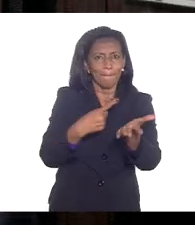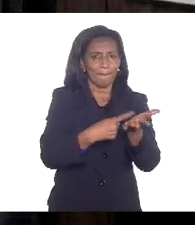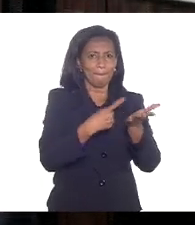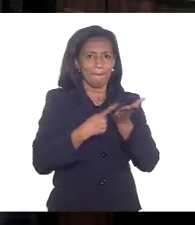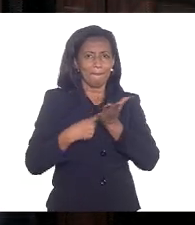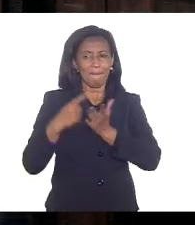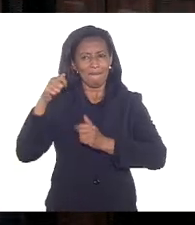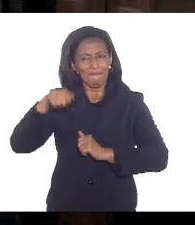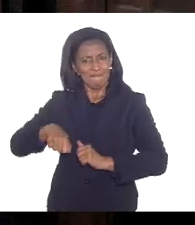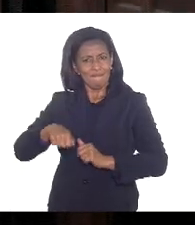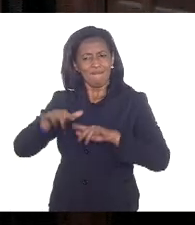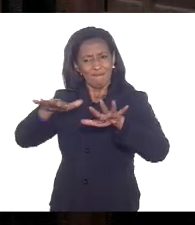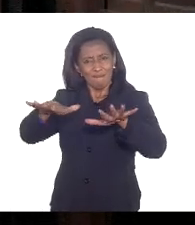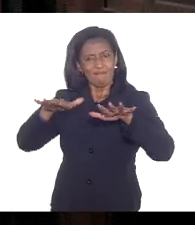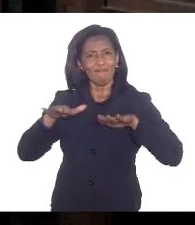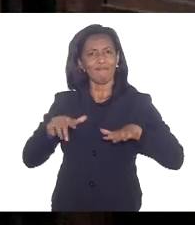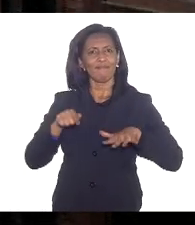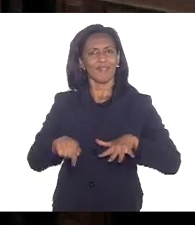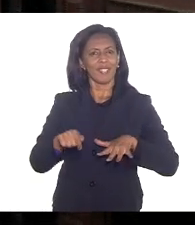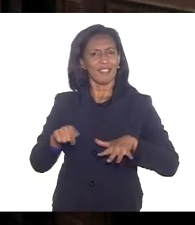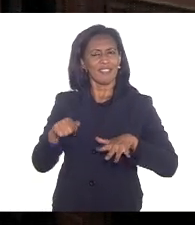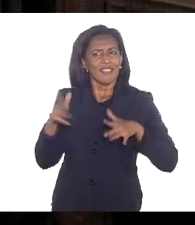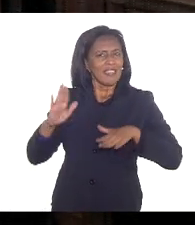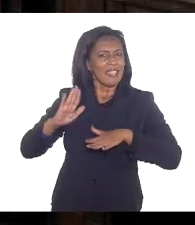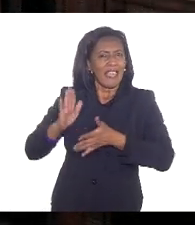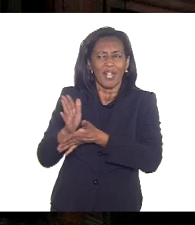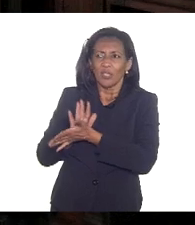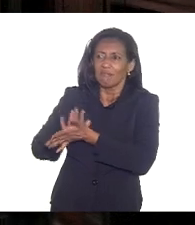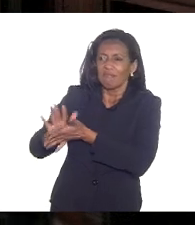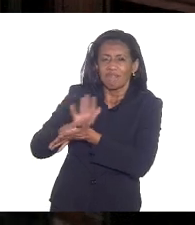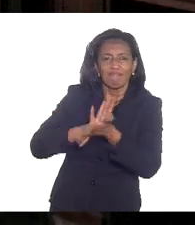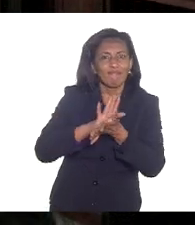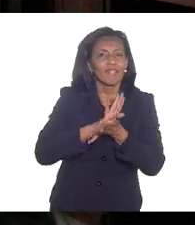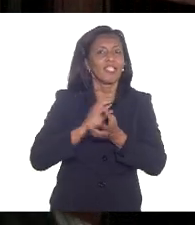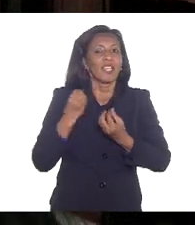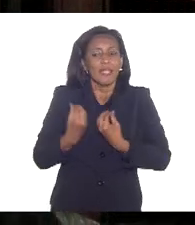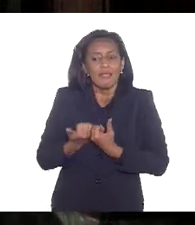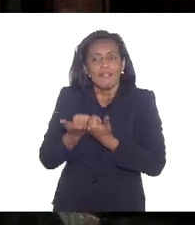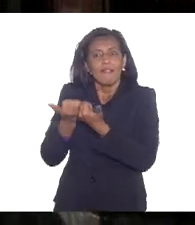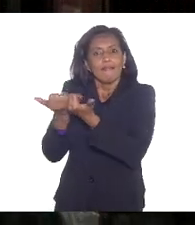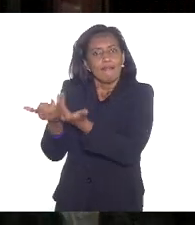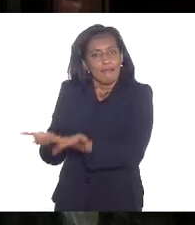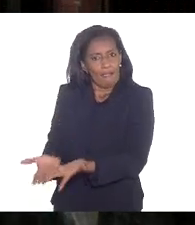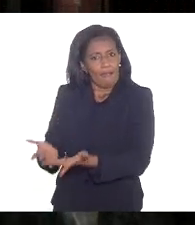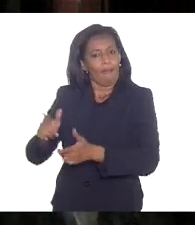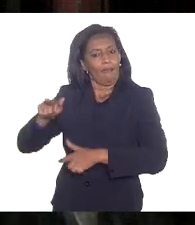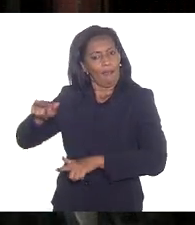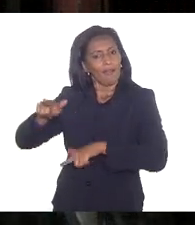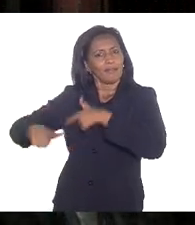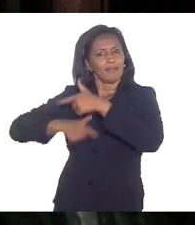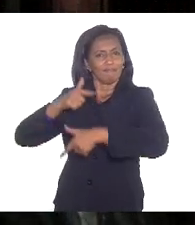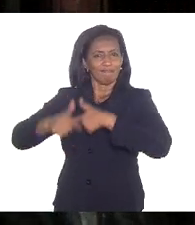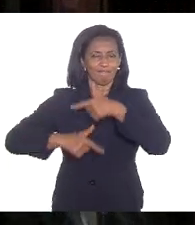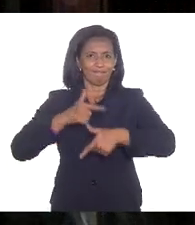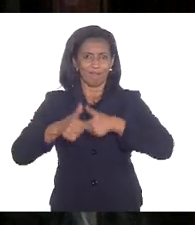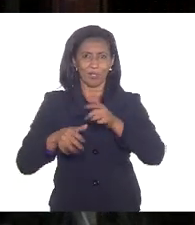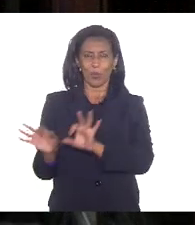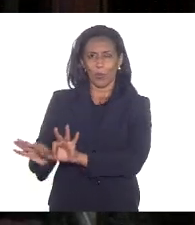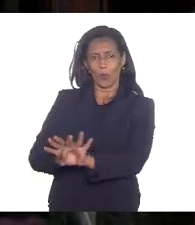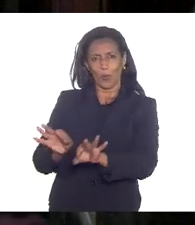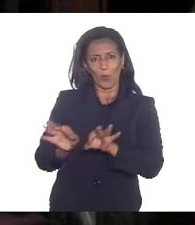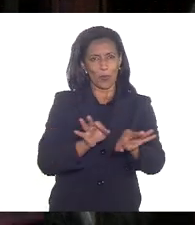neste plenário que é nada mais nada menos do que dar a esses servidores os um